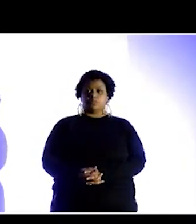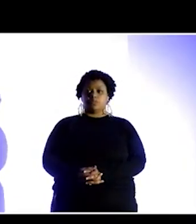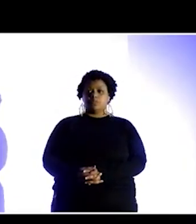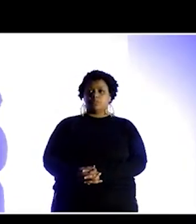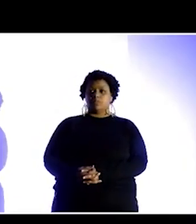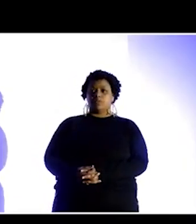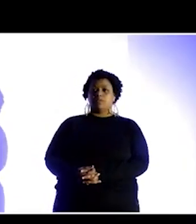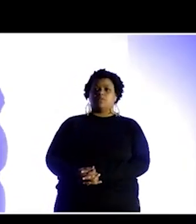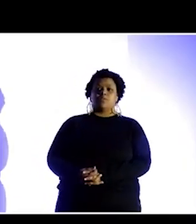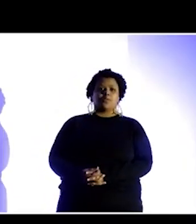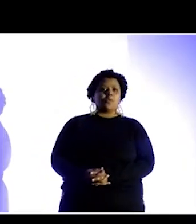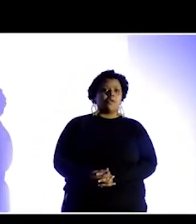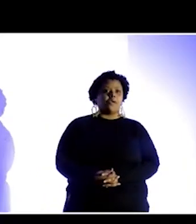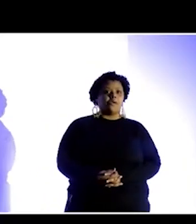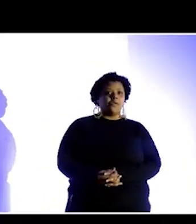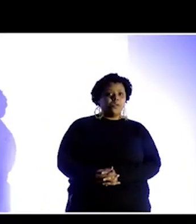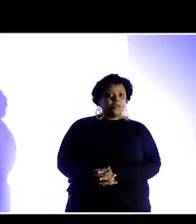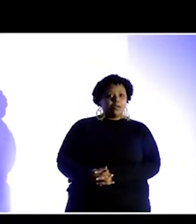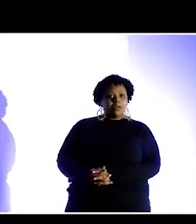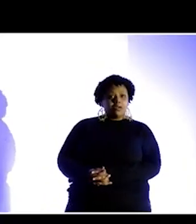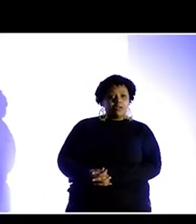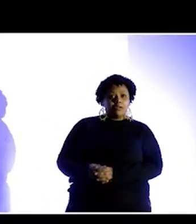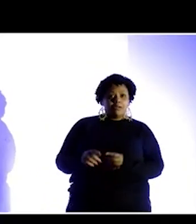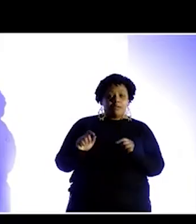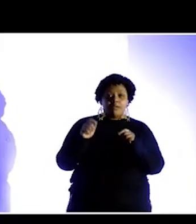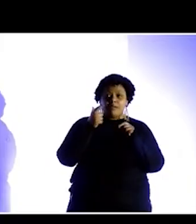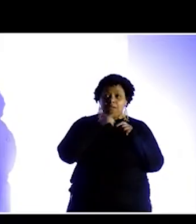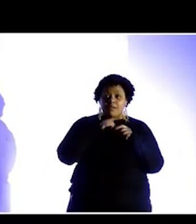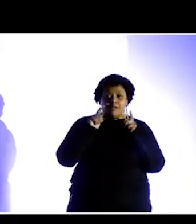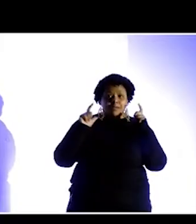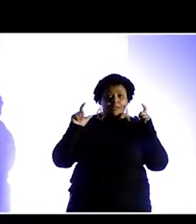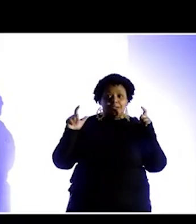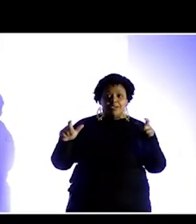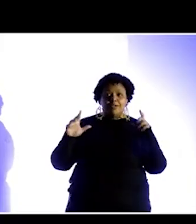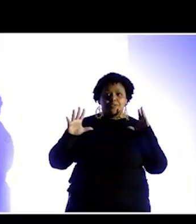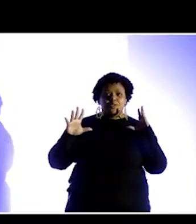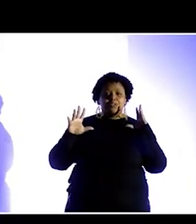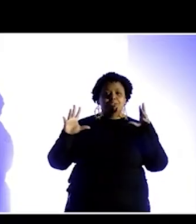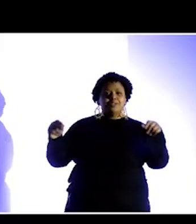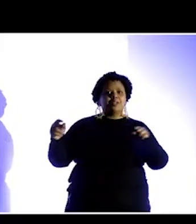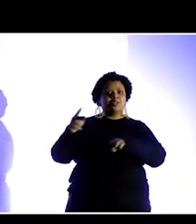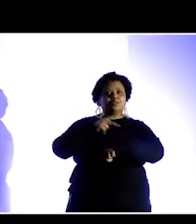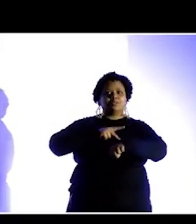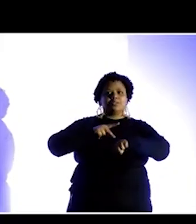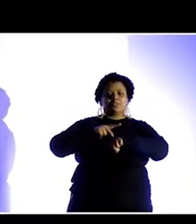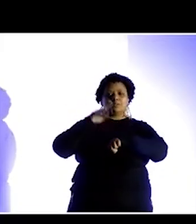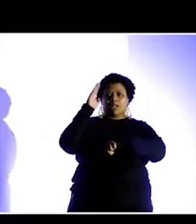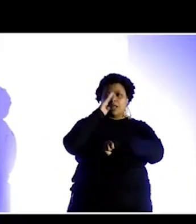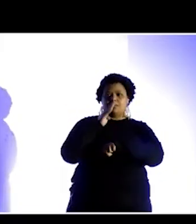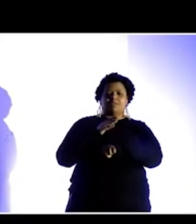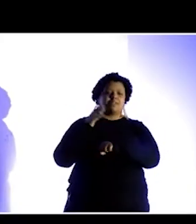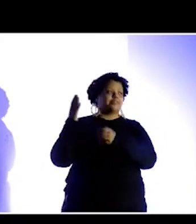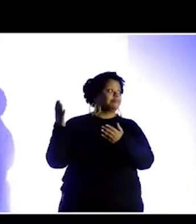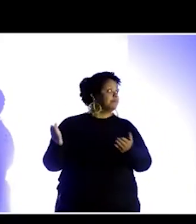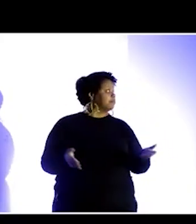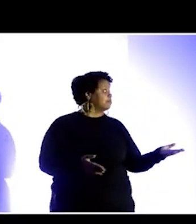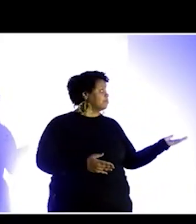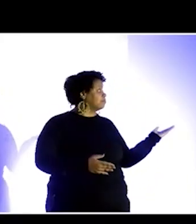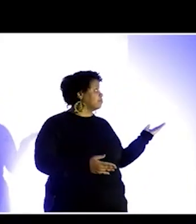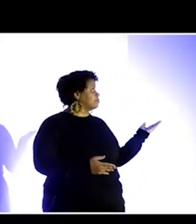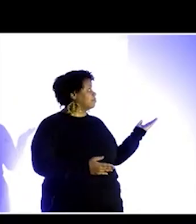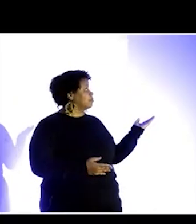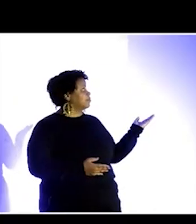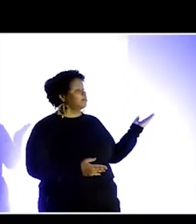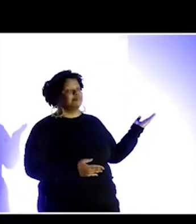E isso se reflete nas vazões. Praticamente em toda a região do Brasil, a gente vai diminuir as nossas vazões, né, que são esses mapas aqui representados